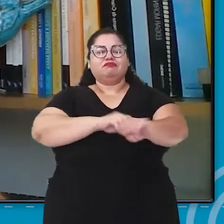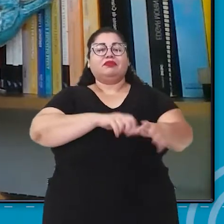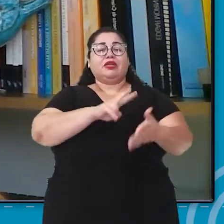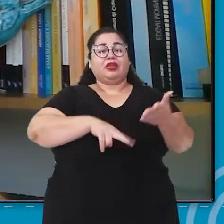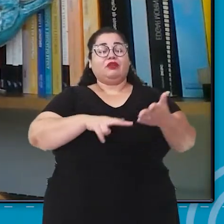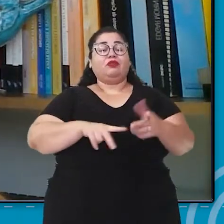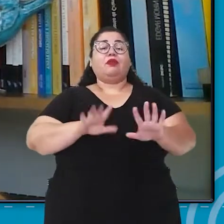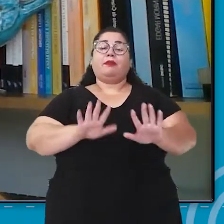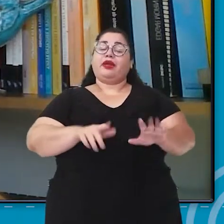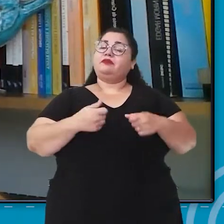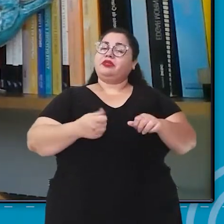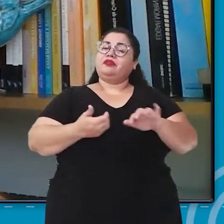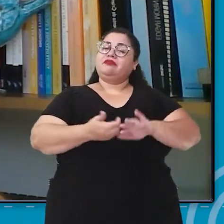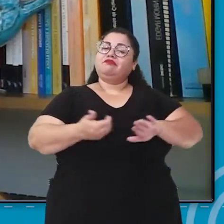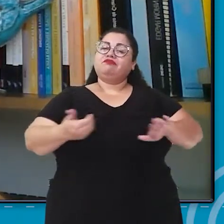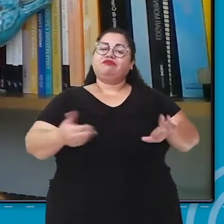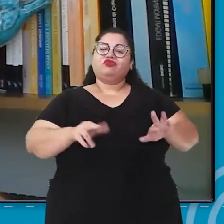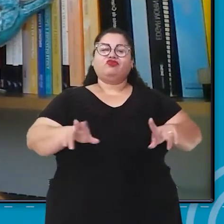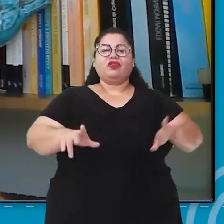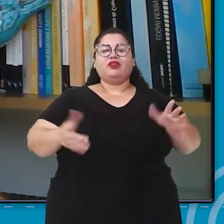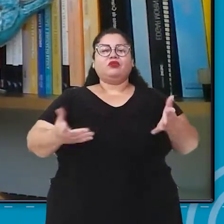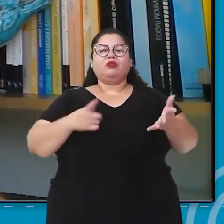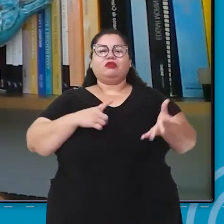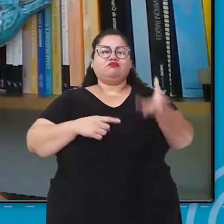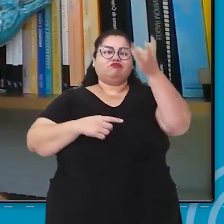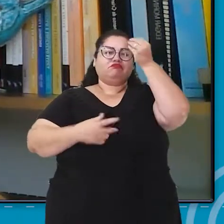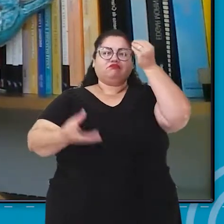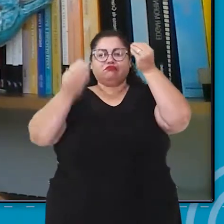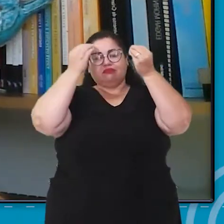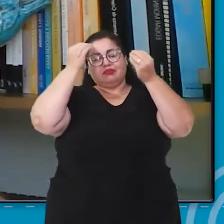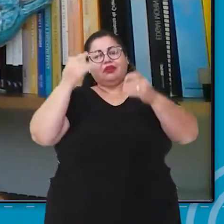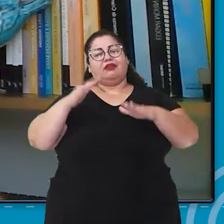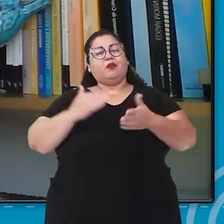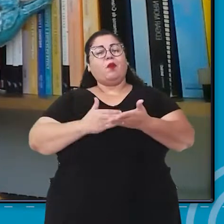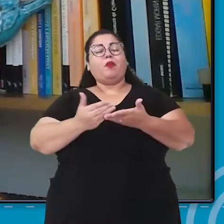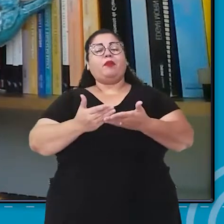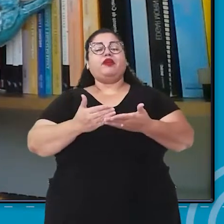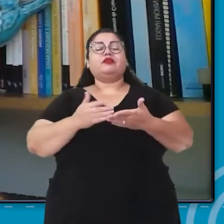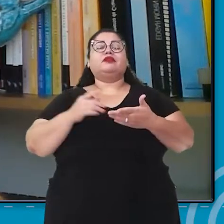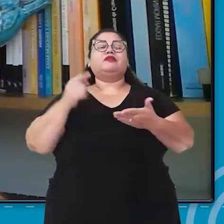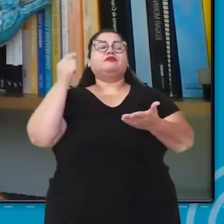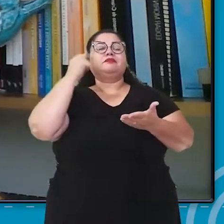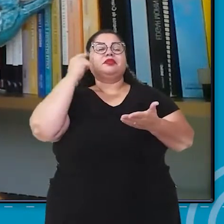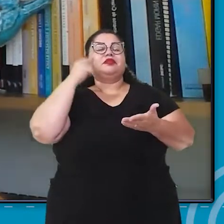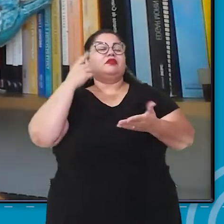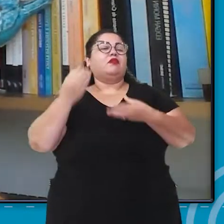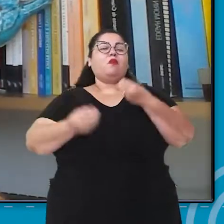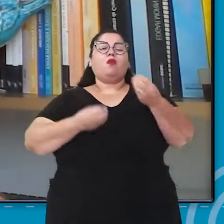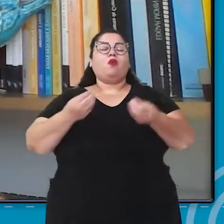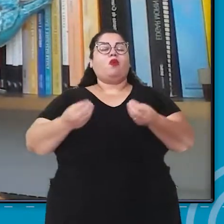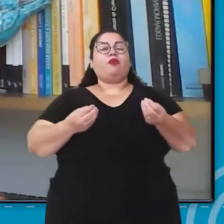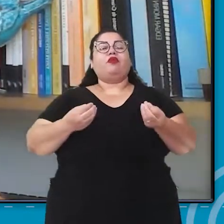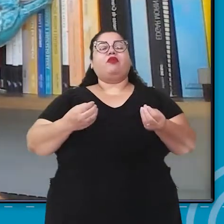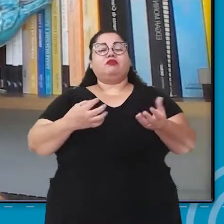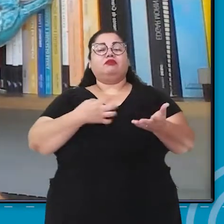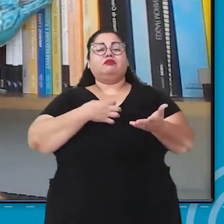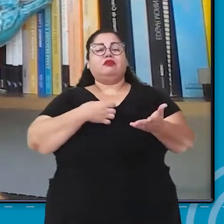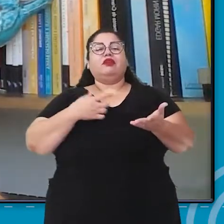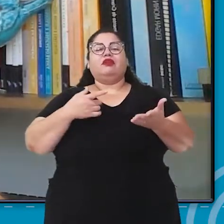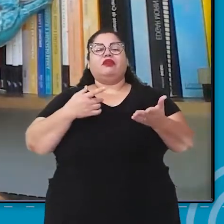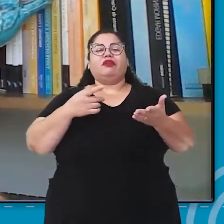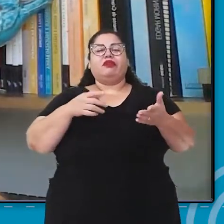tentar diferenciar, né, quais são aí as concepções que a gente precisa partir, pensar um pouco como é que está